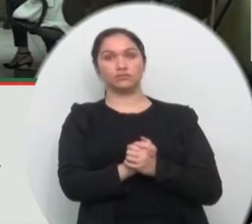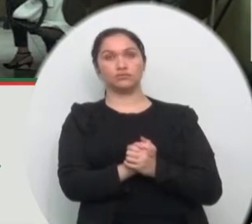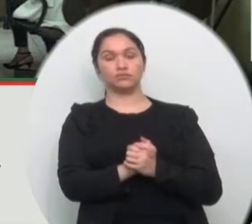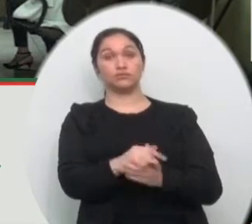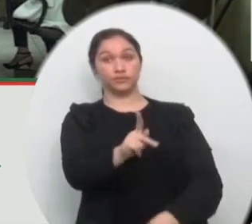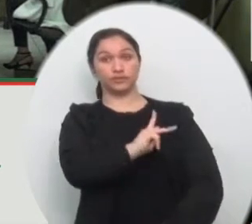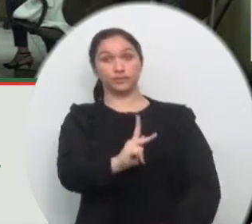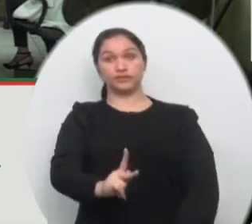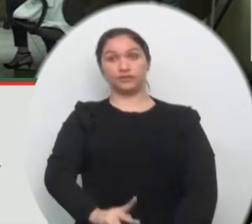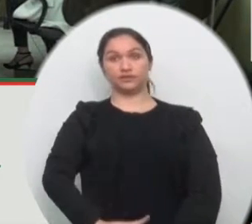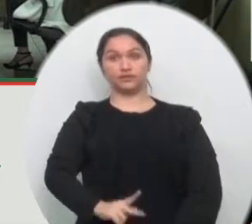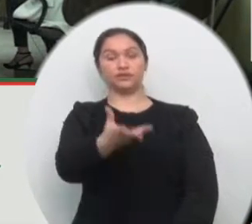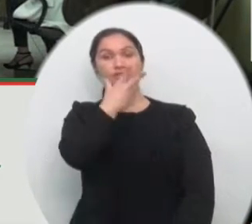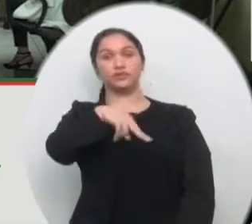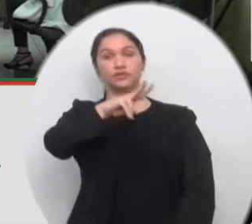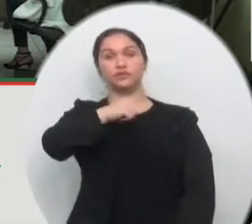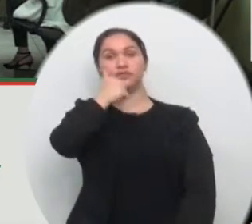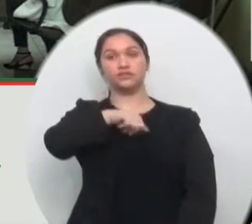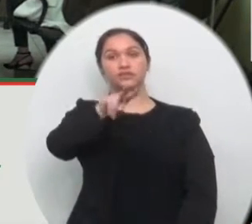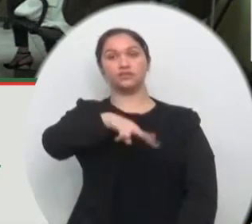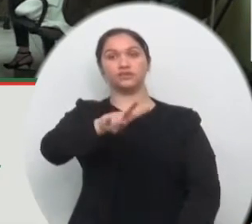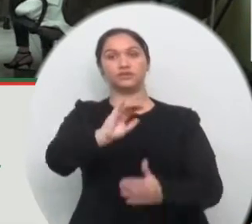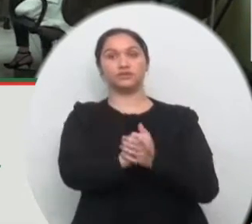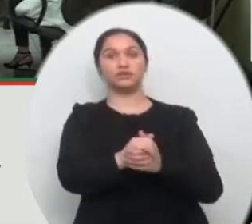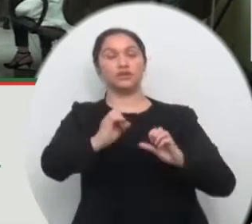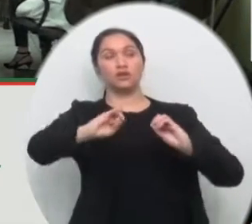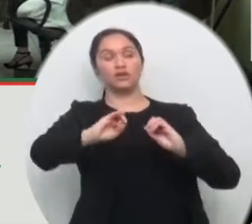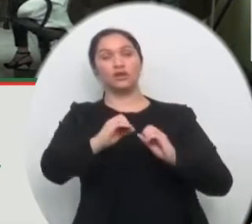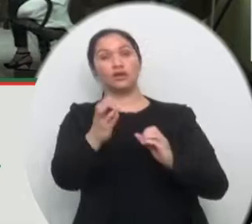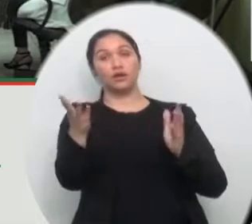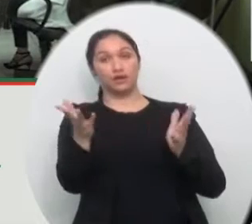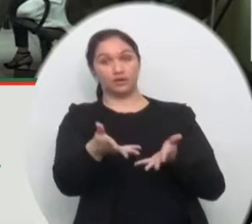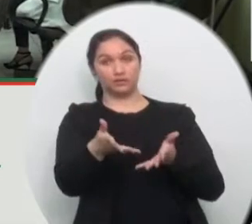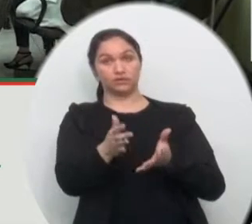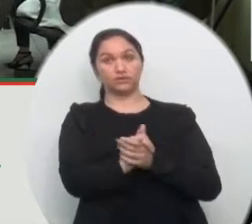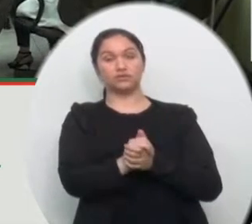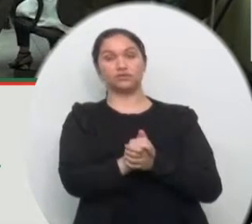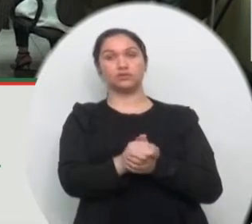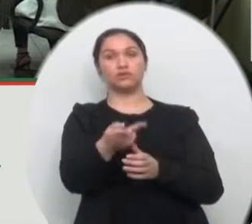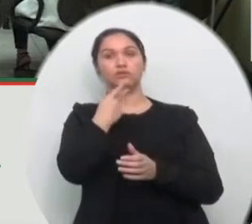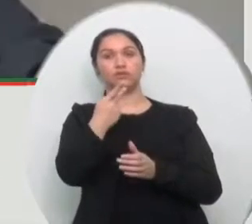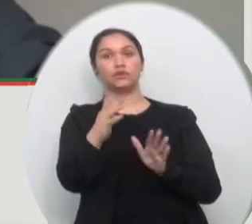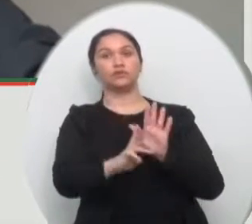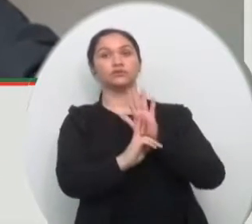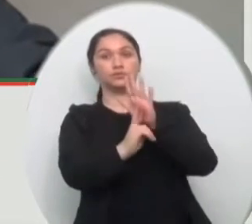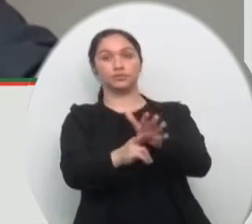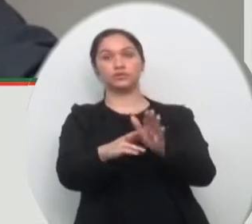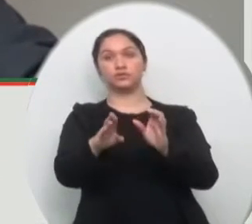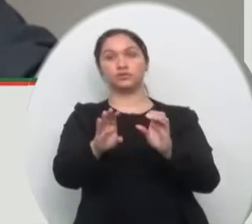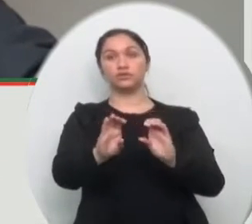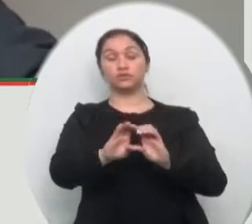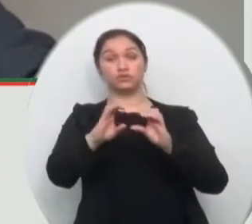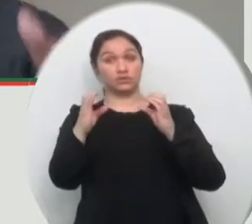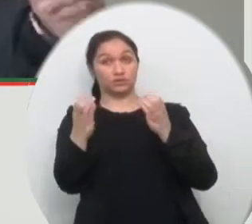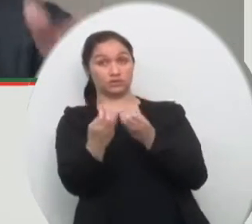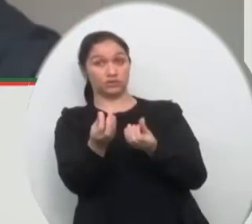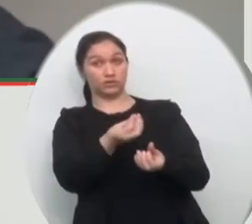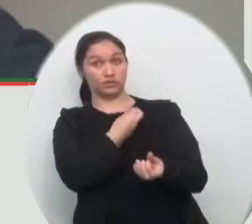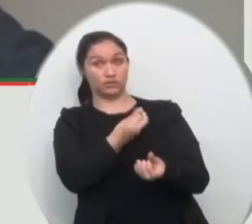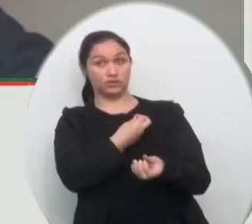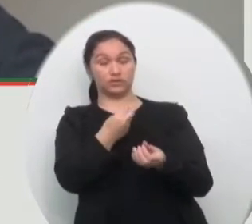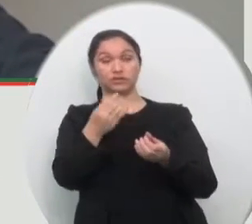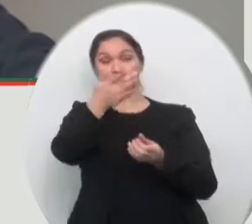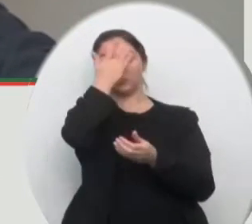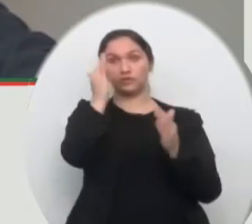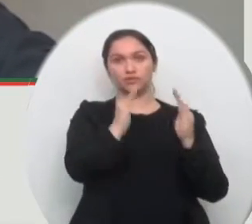Senhor presidente, vereadores, vereadoras, cumprimentar aqui os representantes das comunidades que se fazem presente, aos